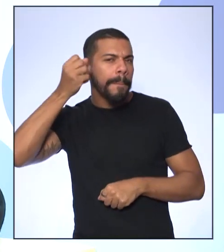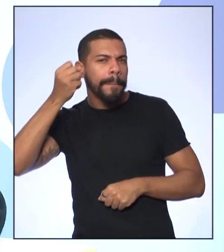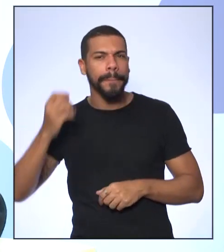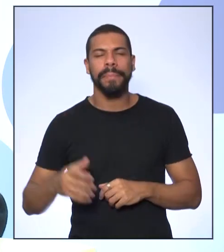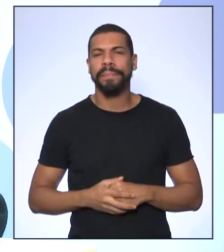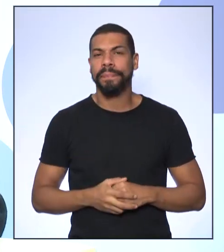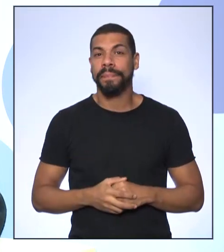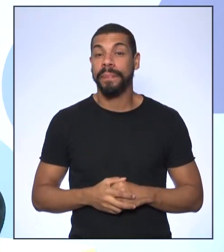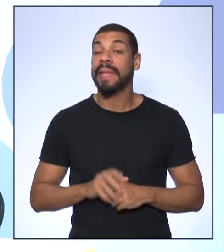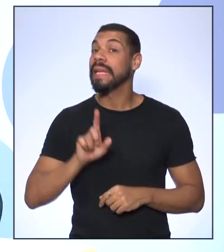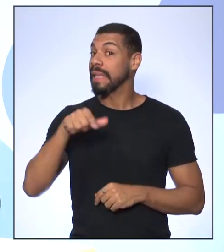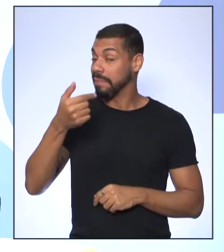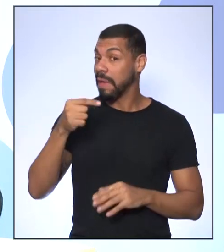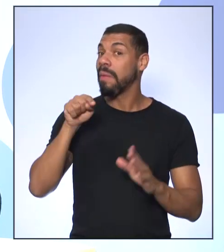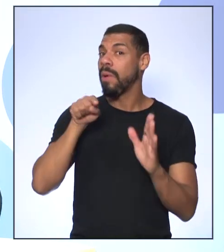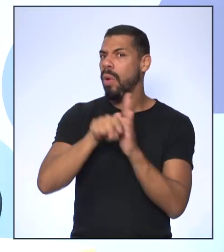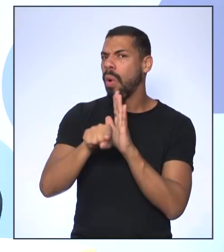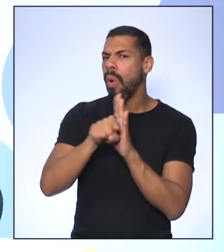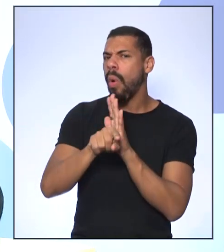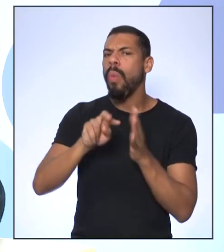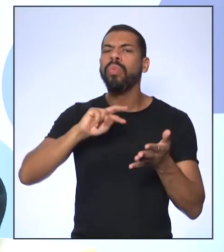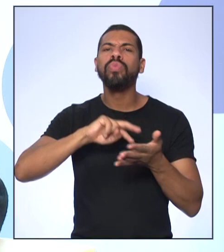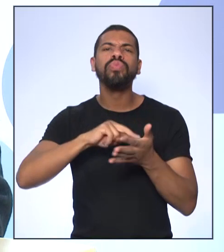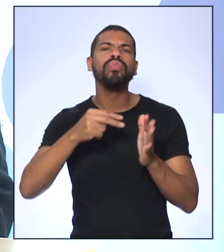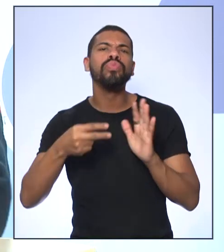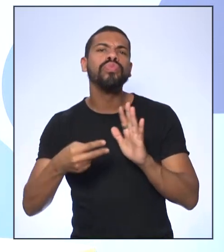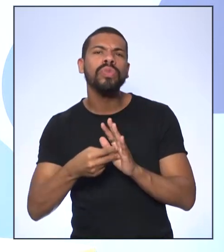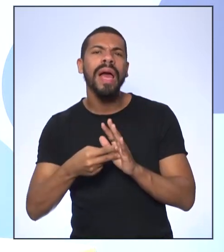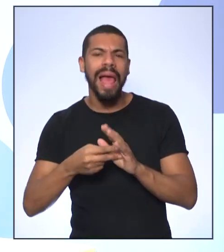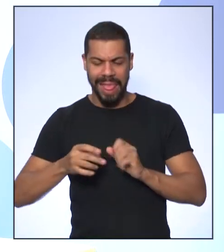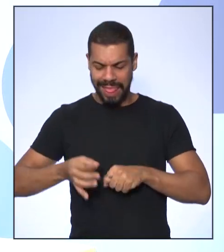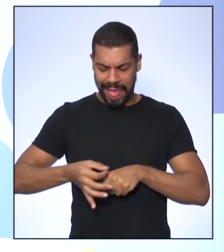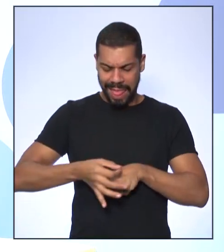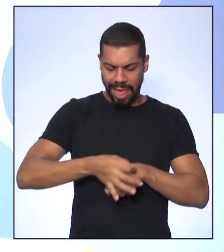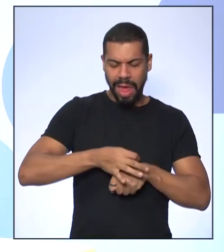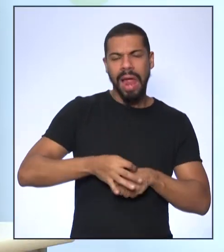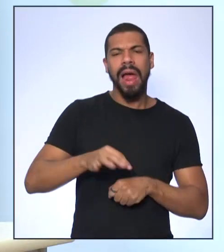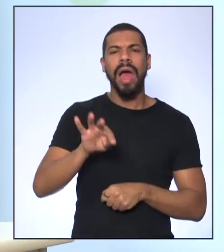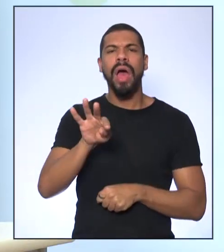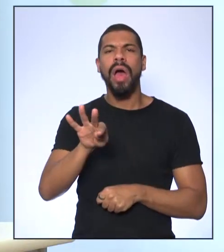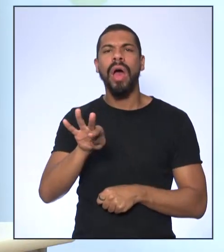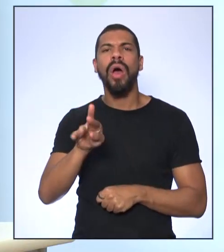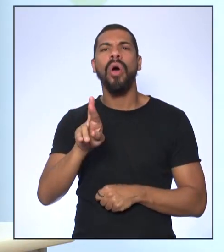pergunta interessante, perguntando o que são células-tronco.